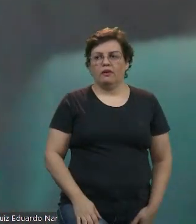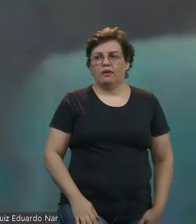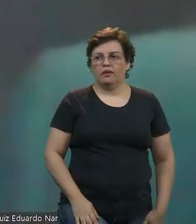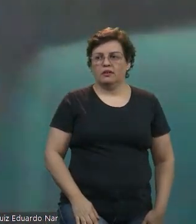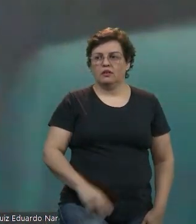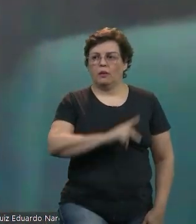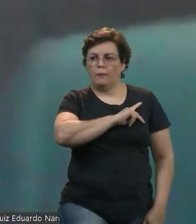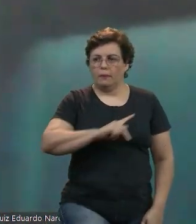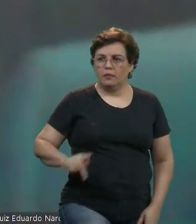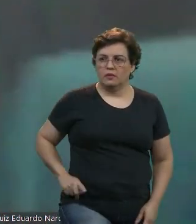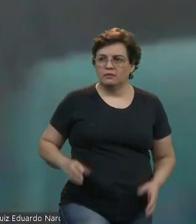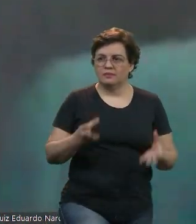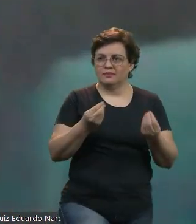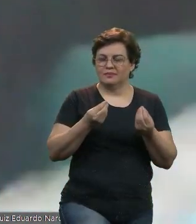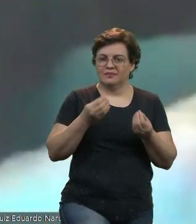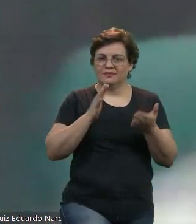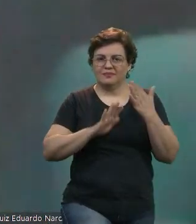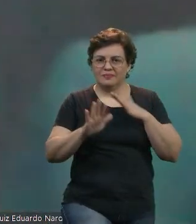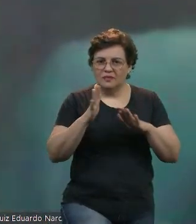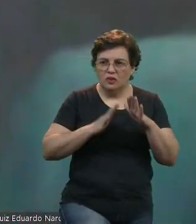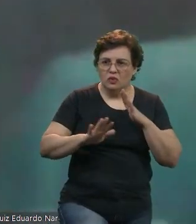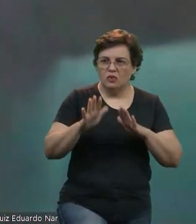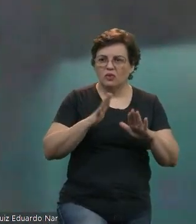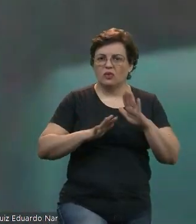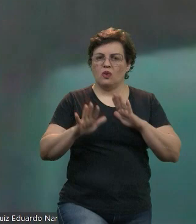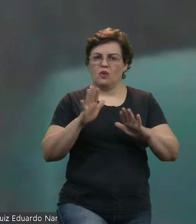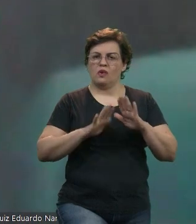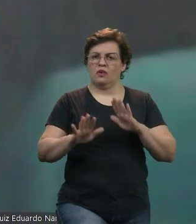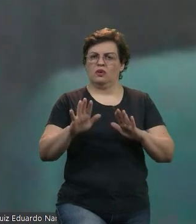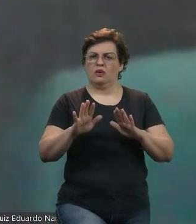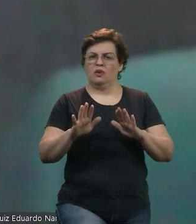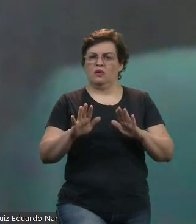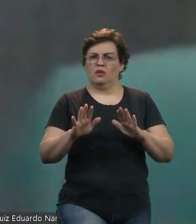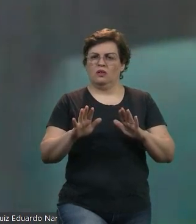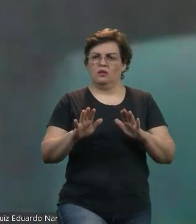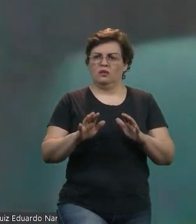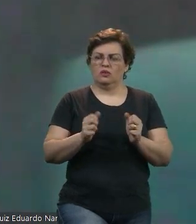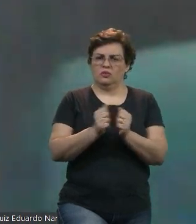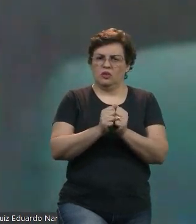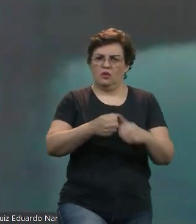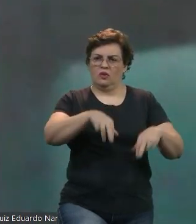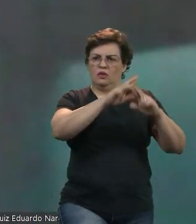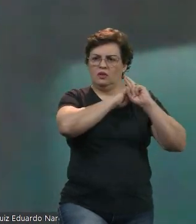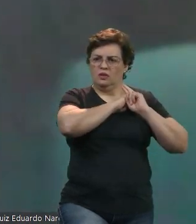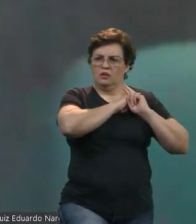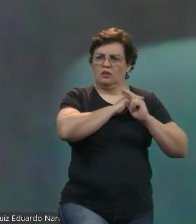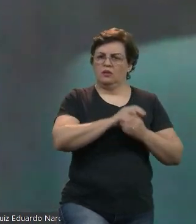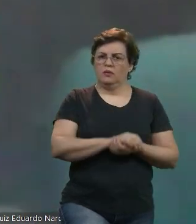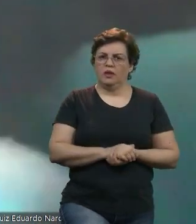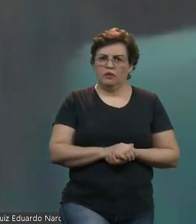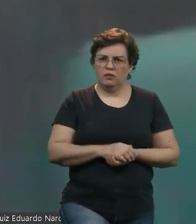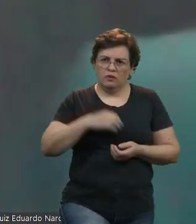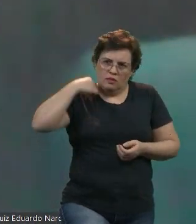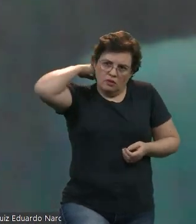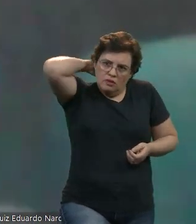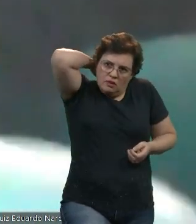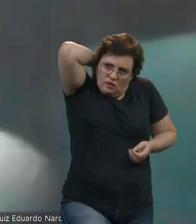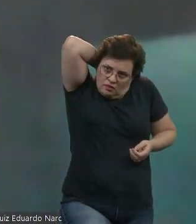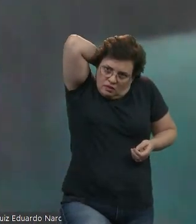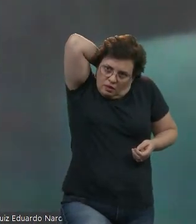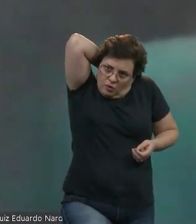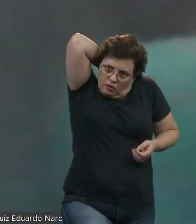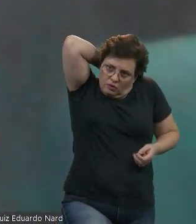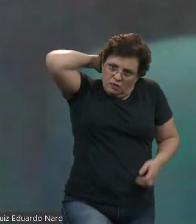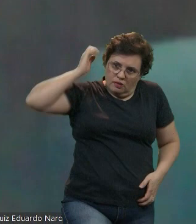muito cuidadoso, trata de maneira absolutamente responsável. O que nos traz essas dificuldades, ou o que nos